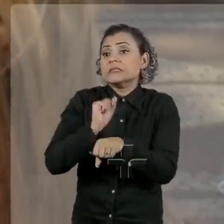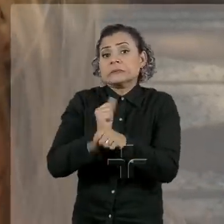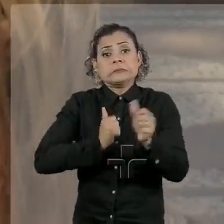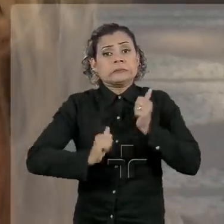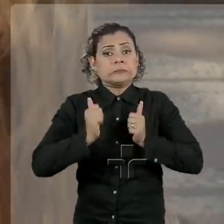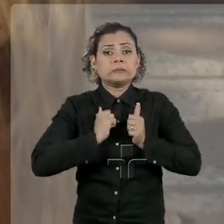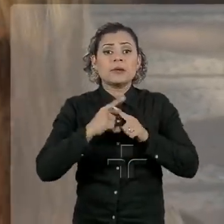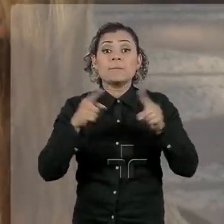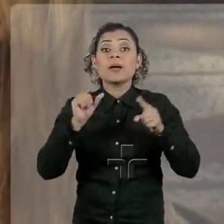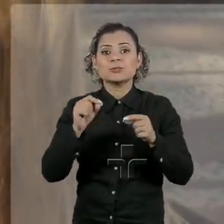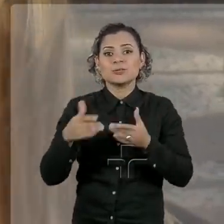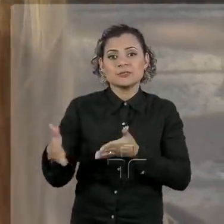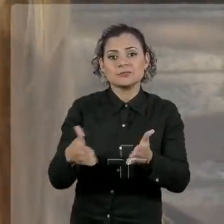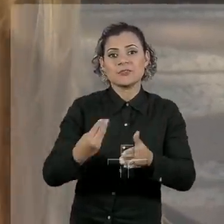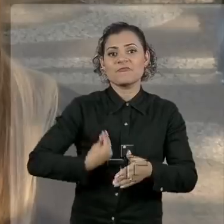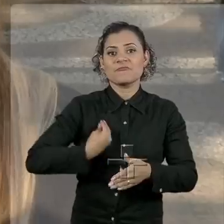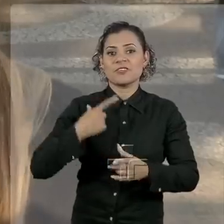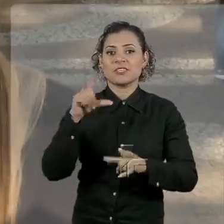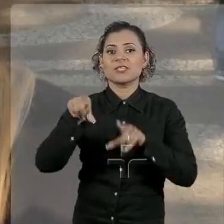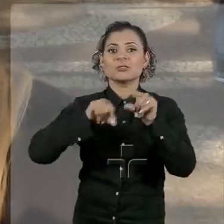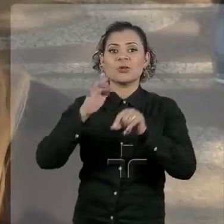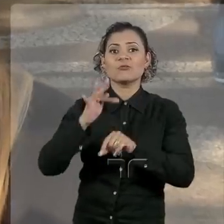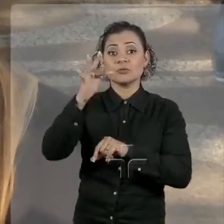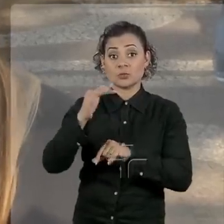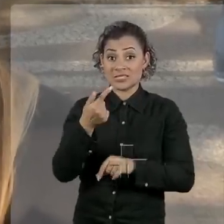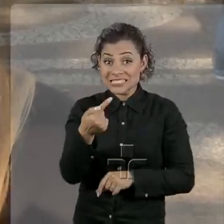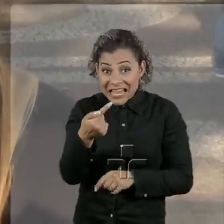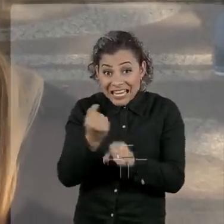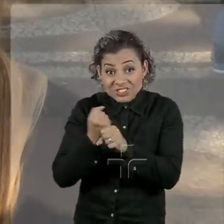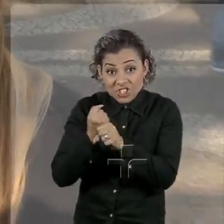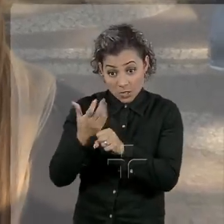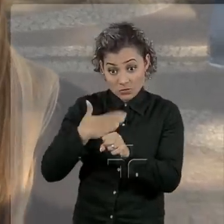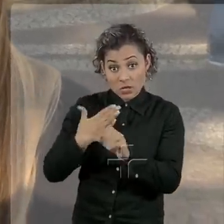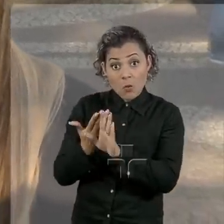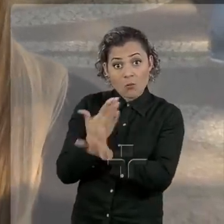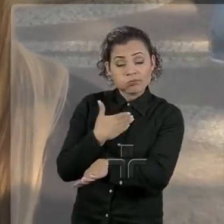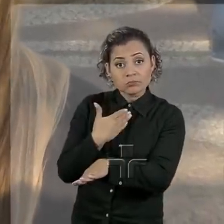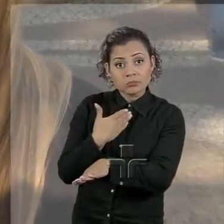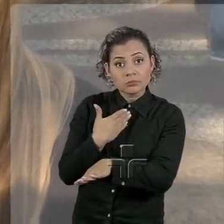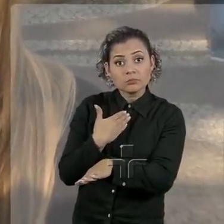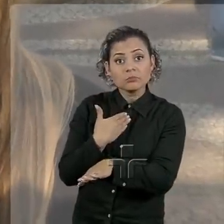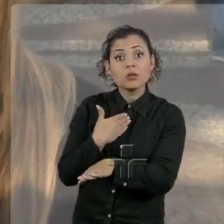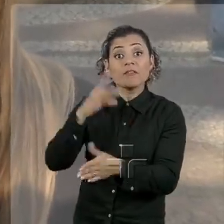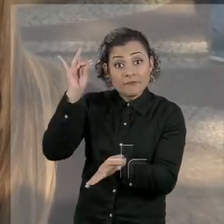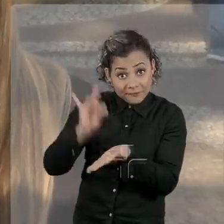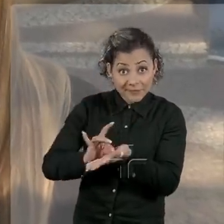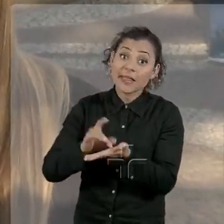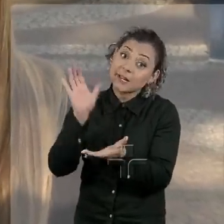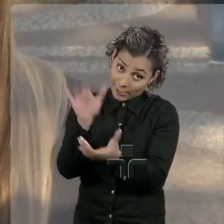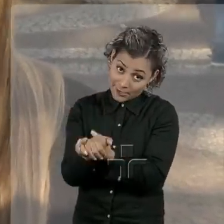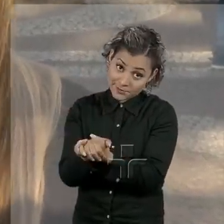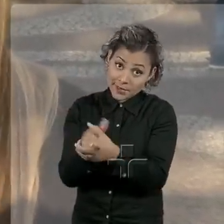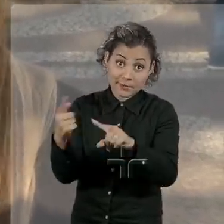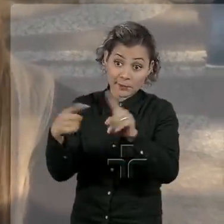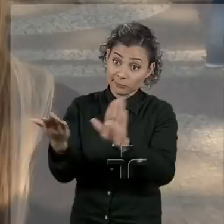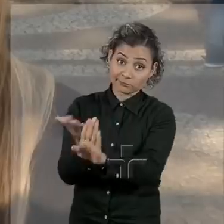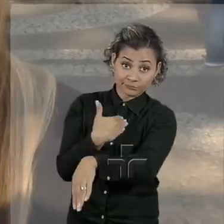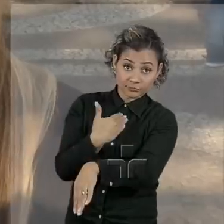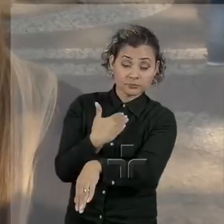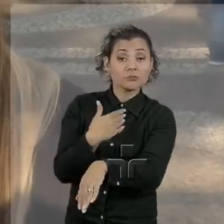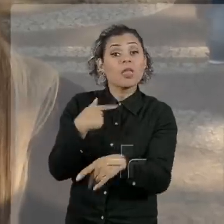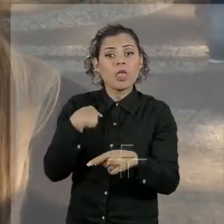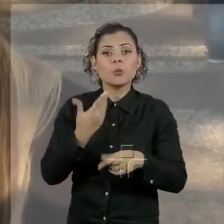um rumo na carreira da Marilice. Durante esses 7 anos que eu ainda estava oficialmente casada, eu